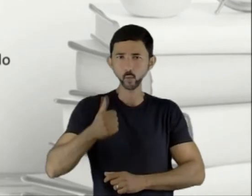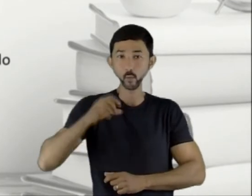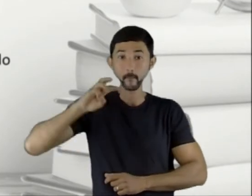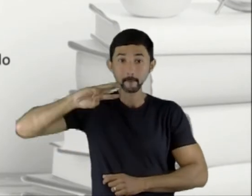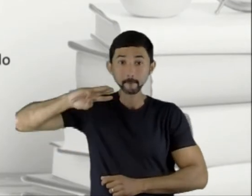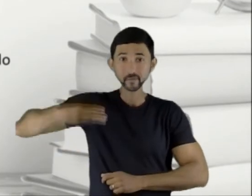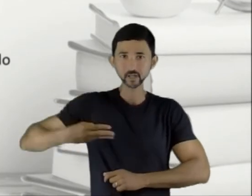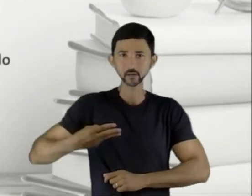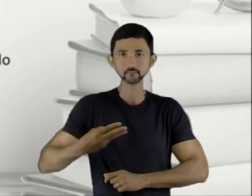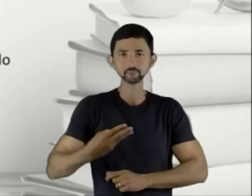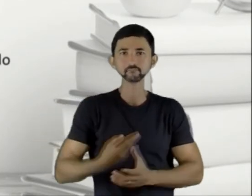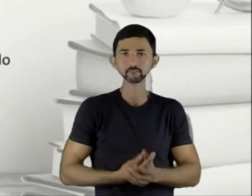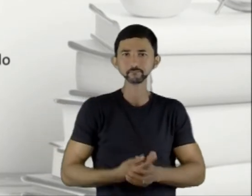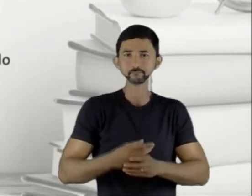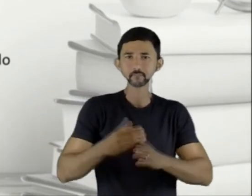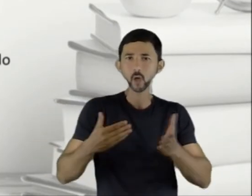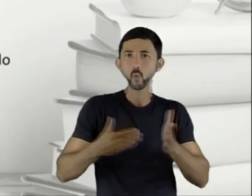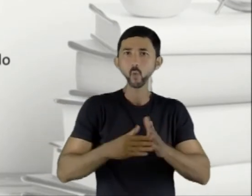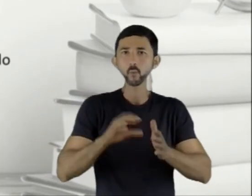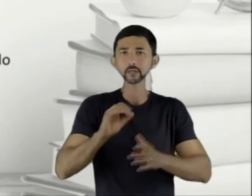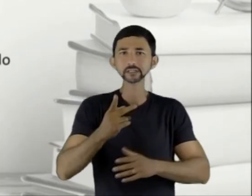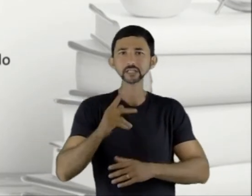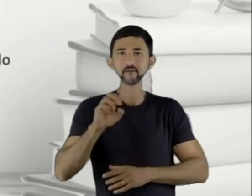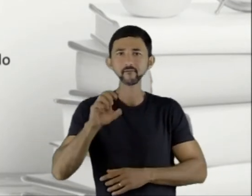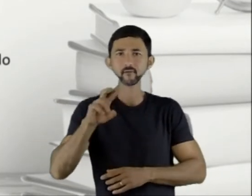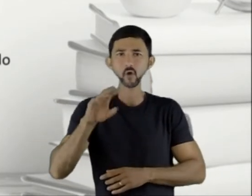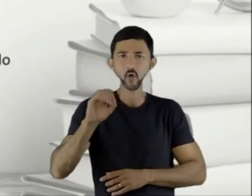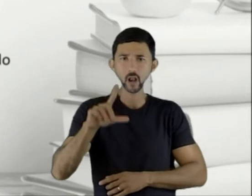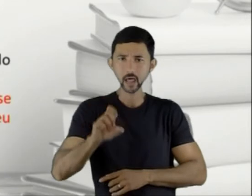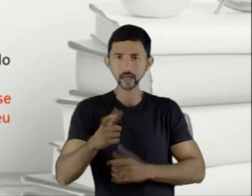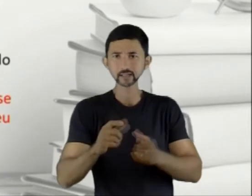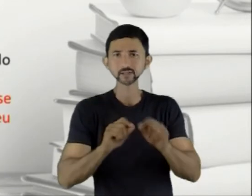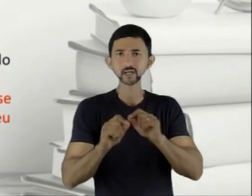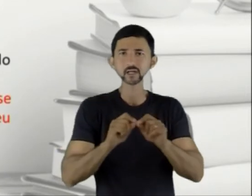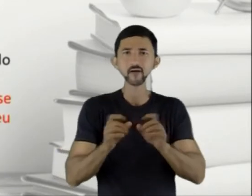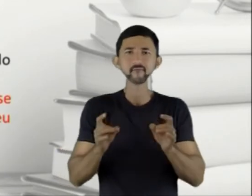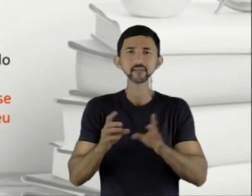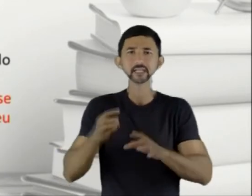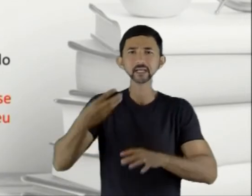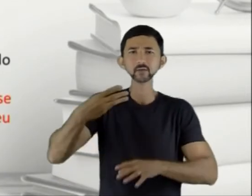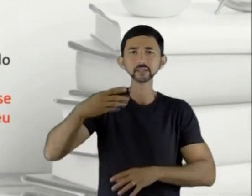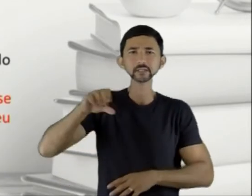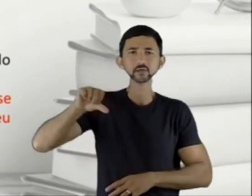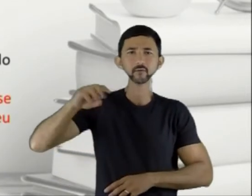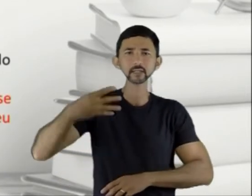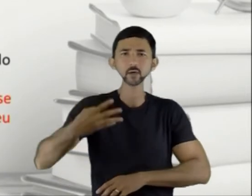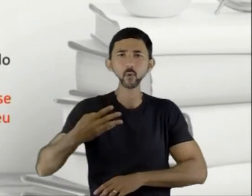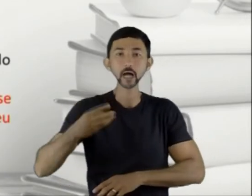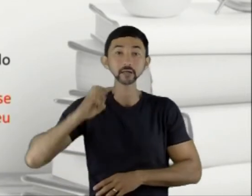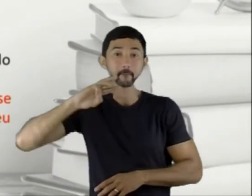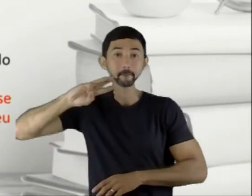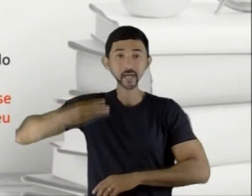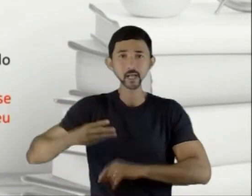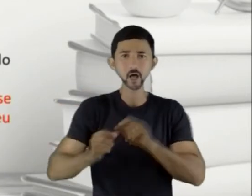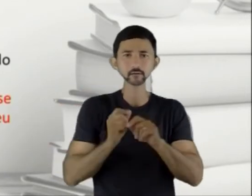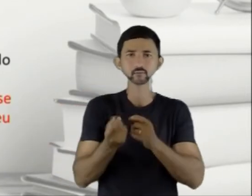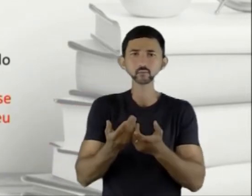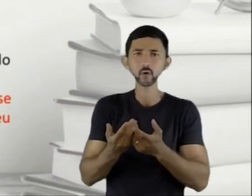A Chevrolet 394 em milhares. Então, como a maior quantidade vendida